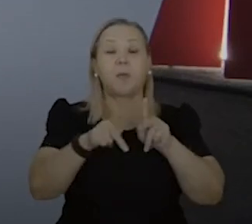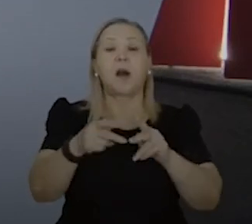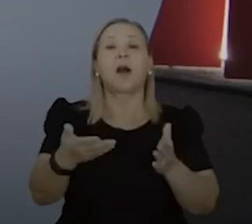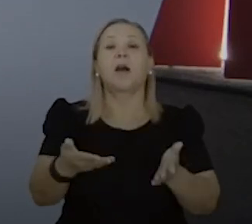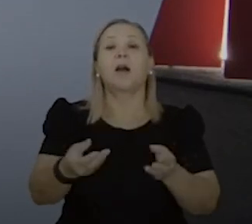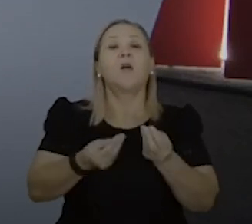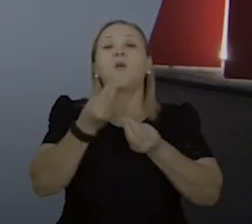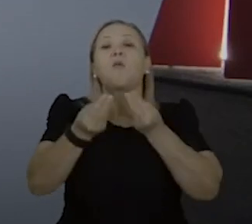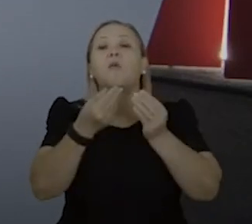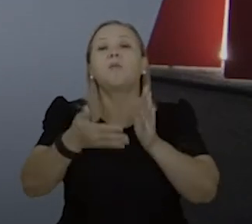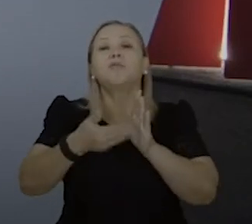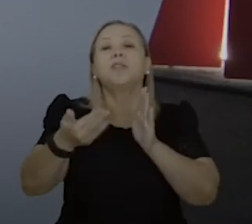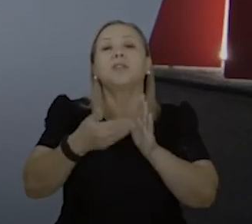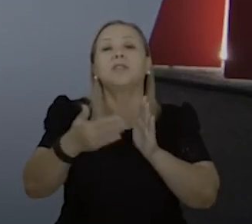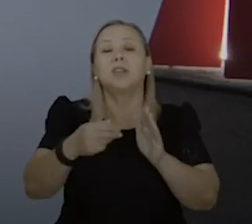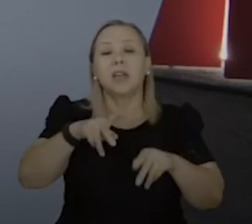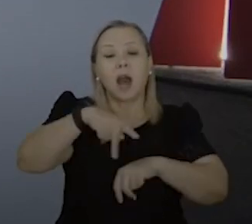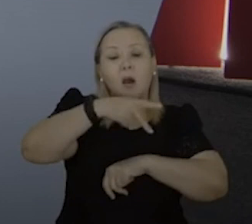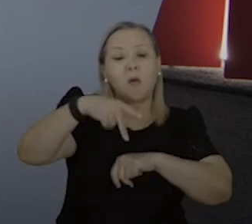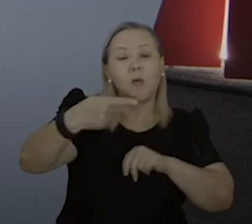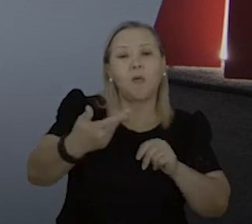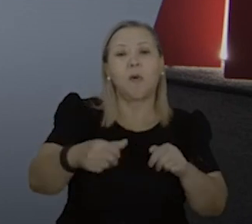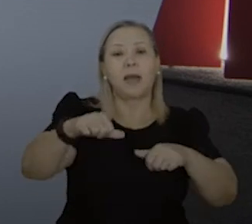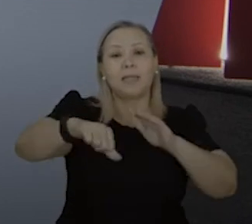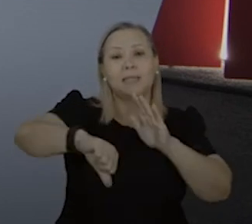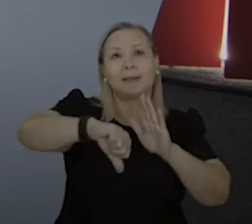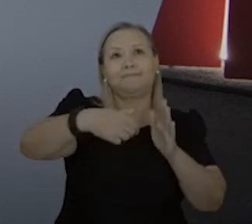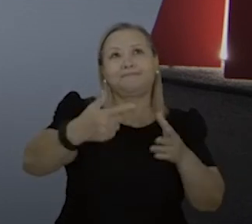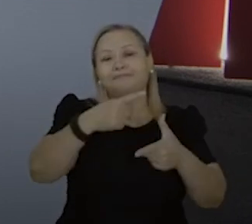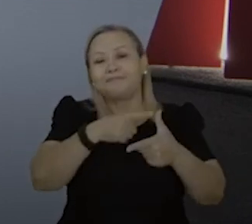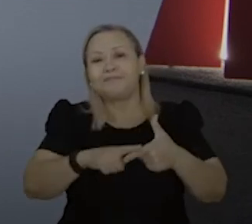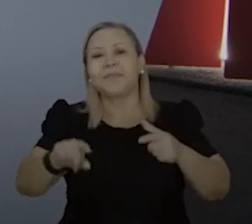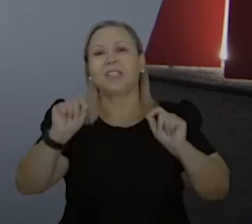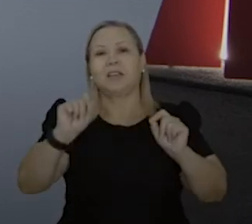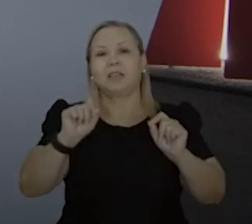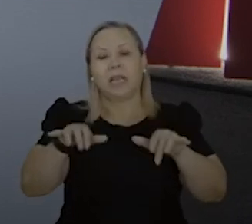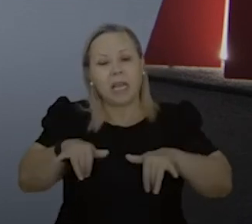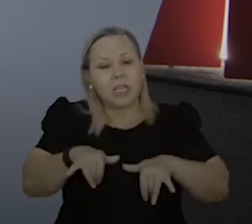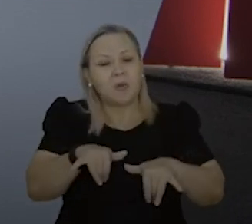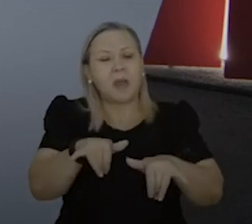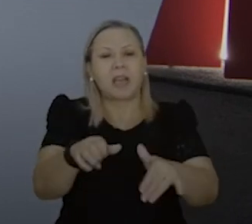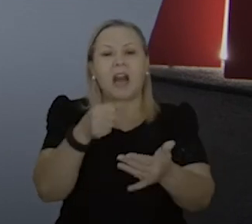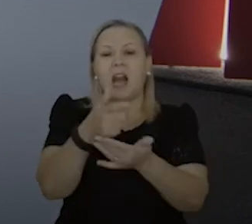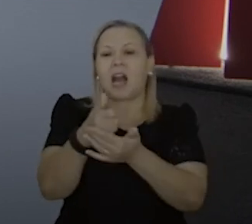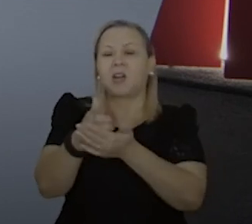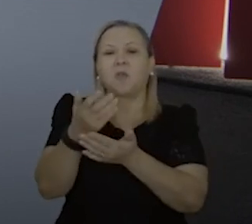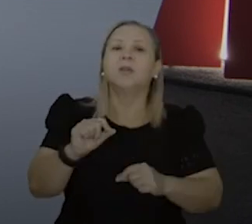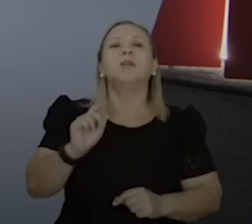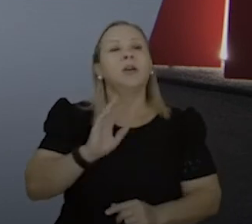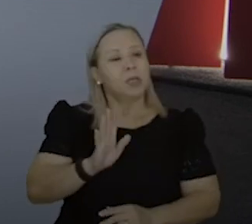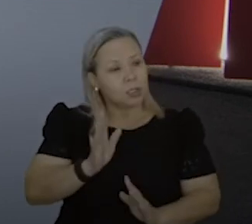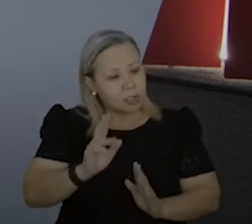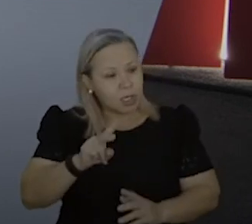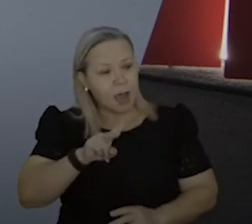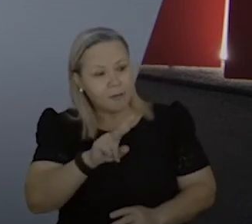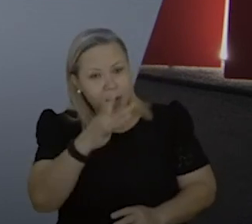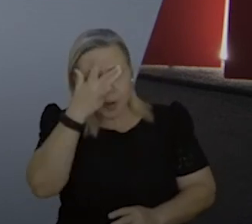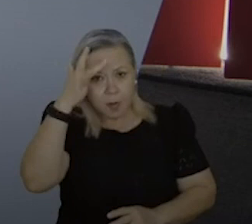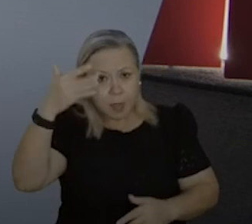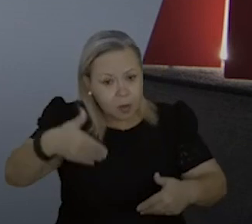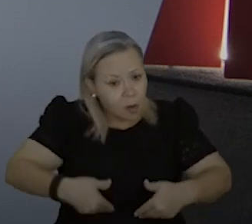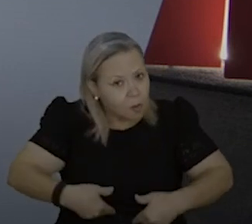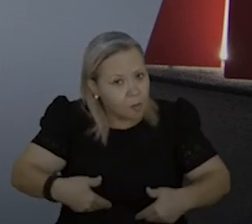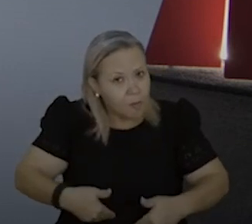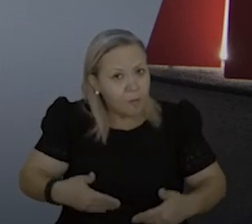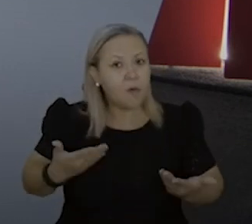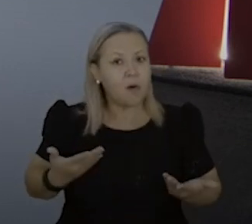as pessoas voltam a ter renda, a ter emprego, a poder ir no supermercado e conseguir comprar a comida que precisam? E saiu dados aí